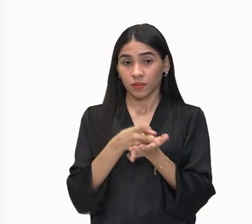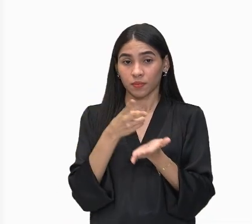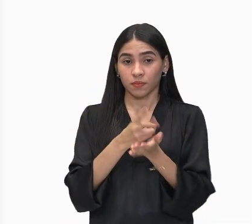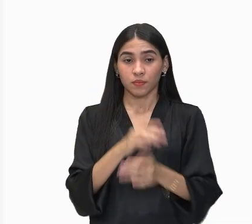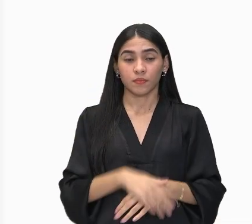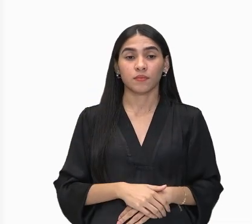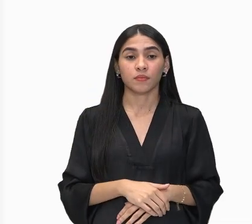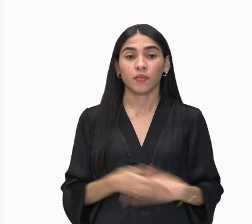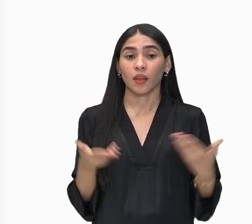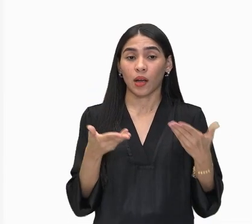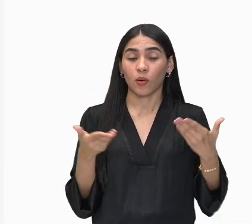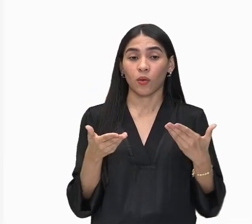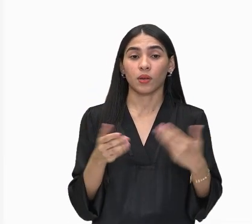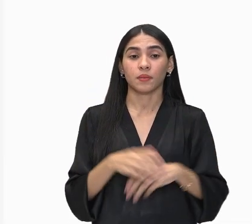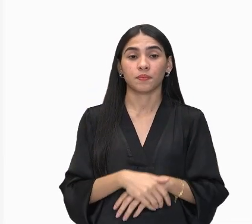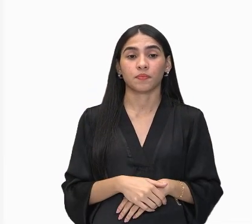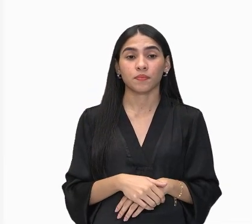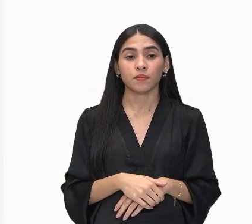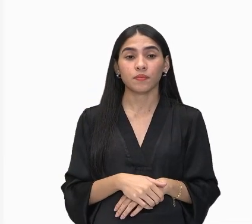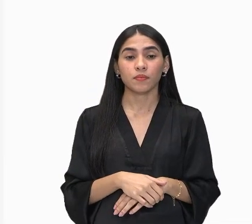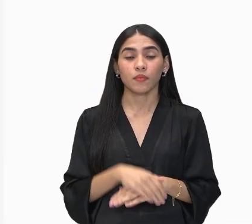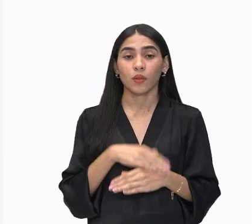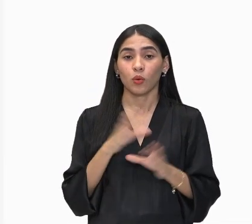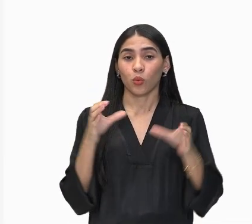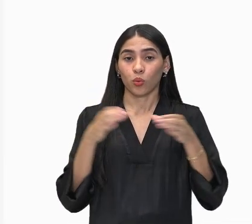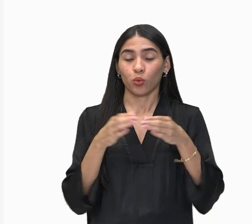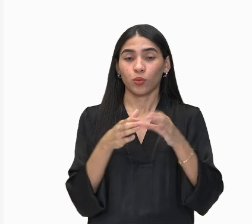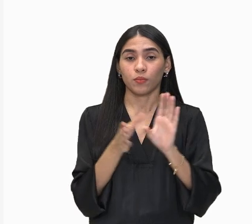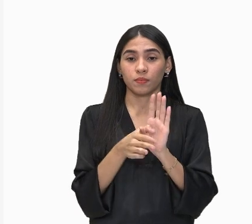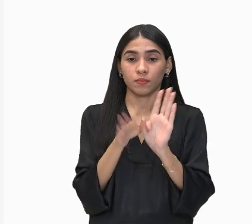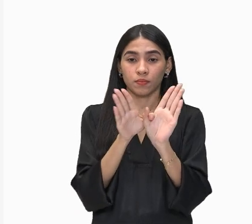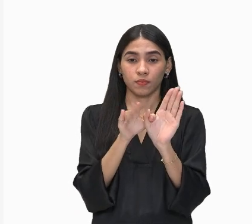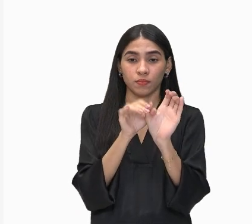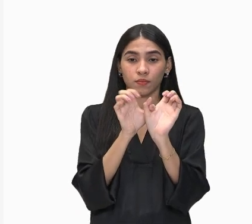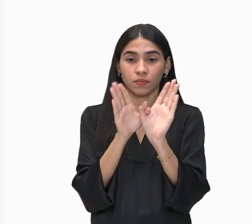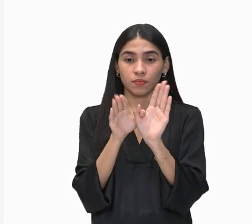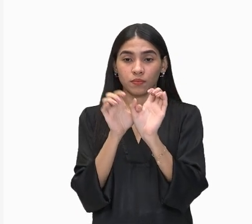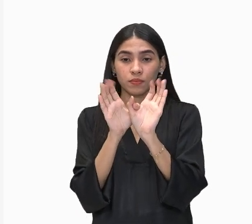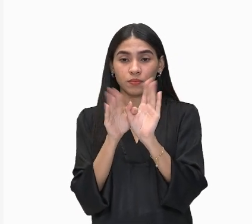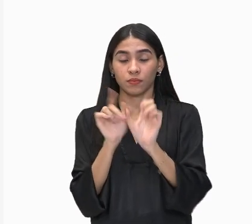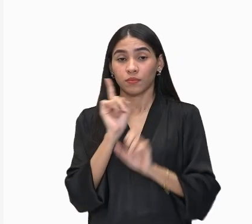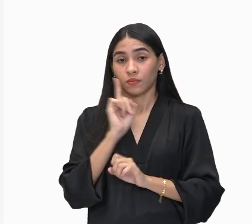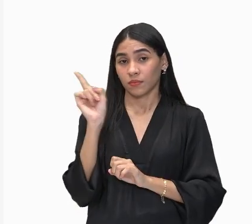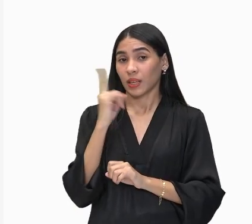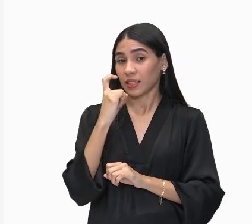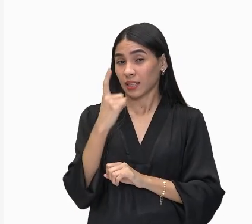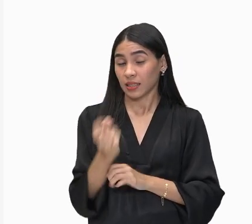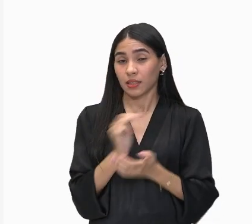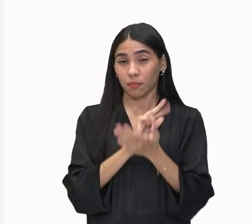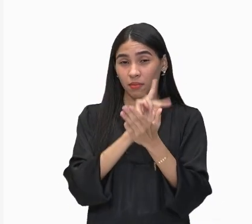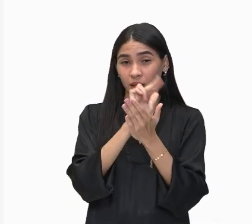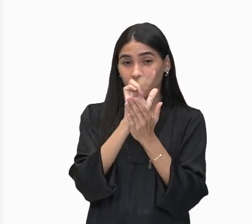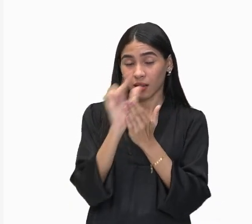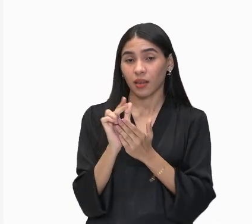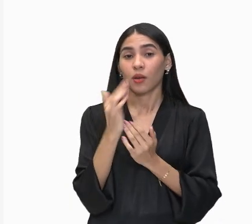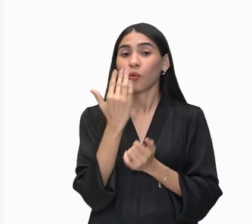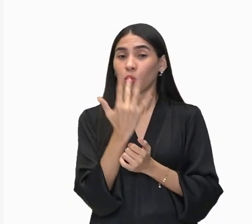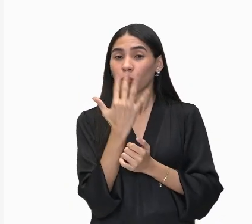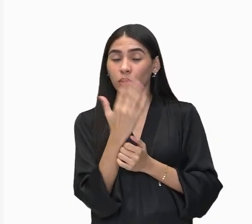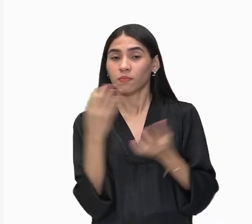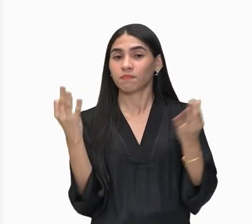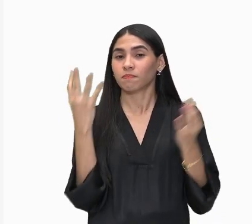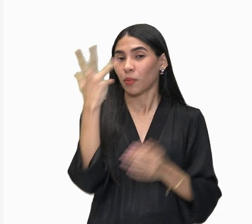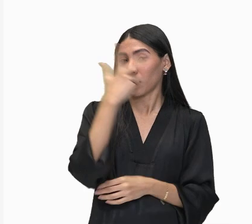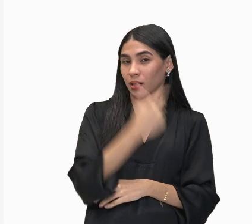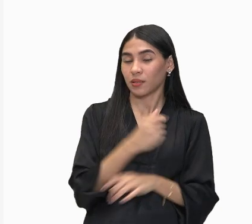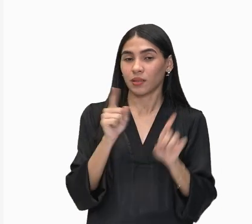continuidade, nós temos aí o próximo grupo. Esse grupo é bem interessante, bem diversificado, bem colorido, bem